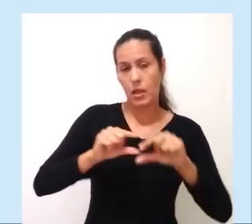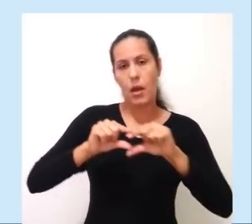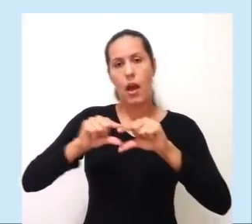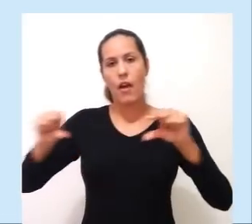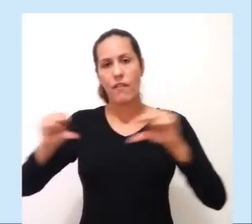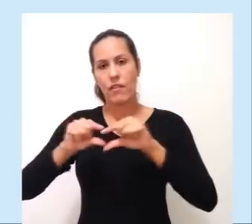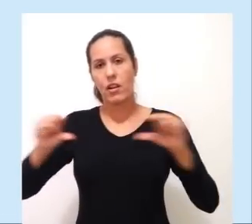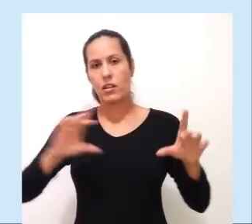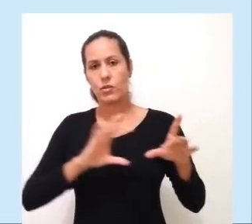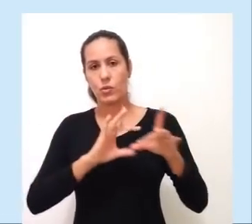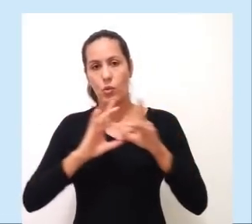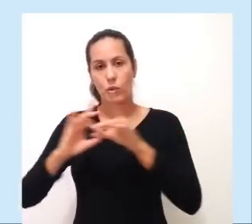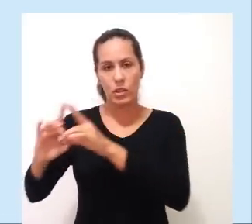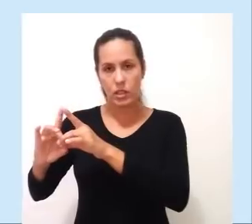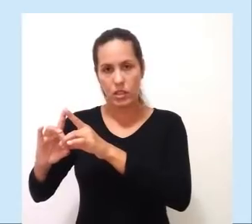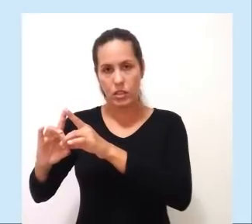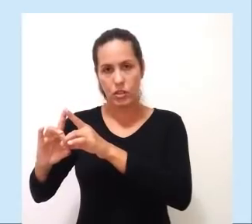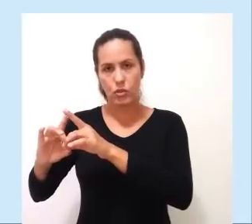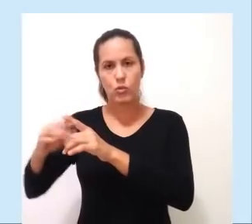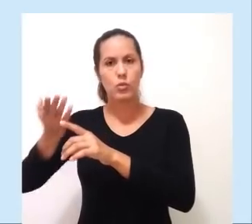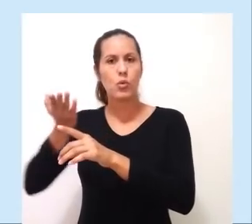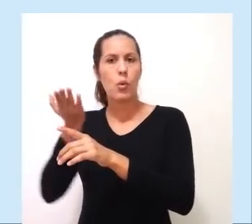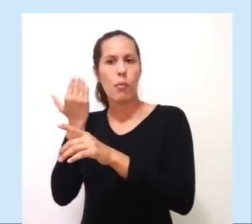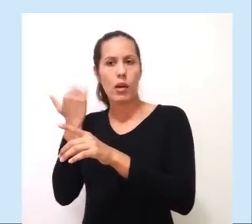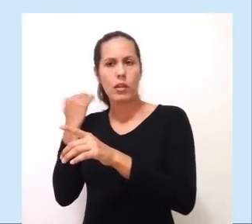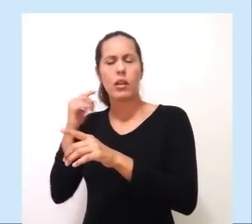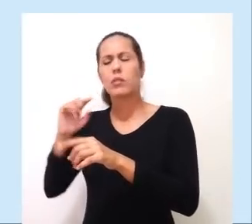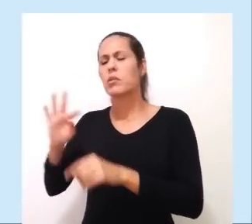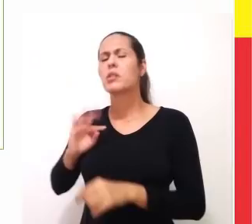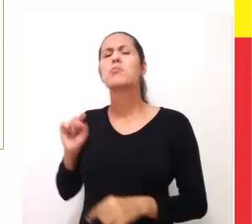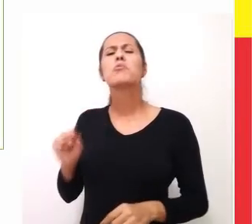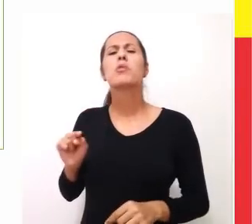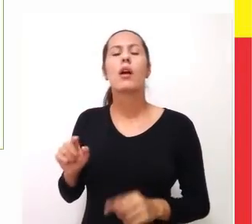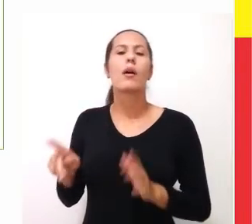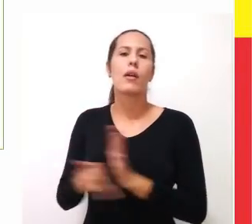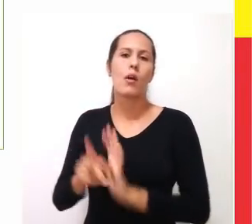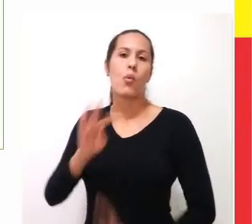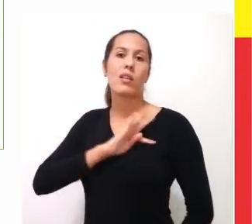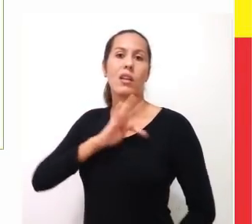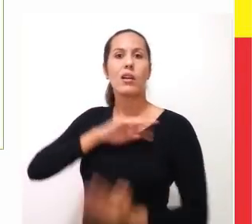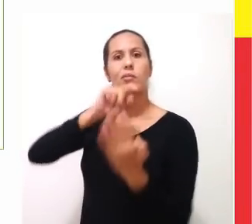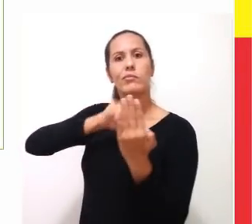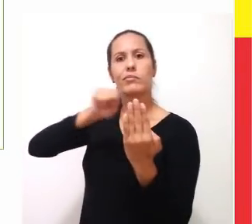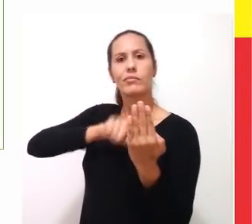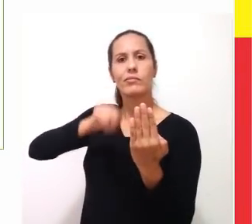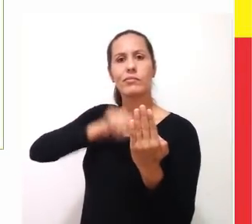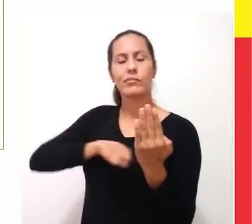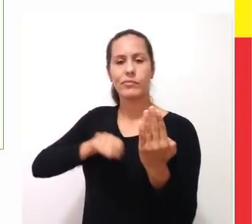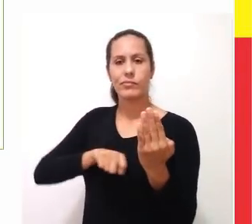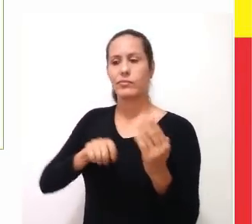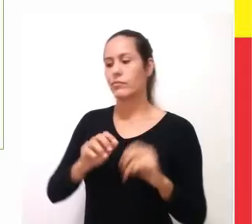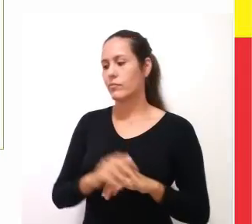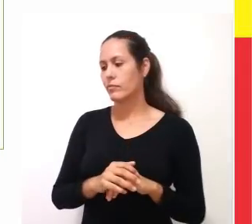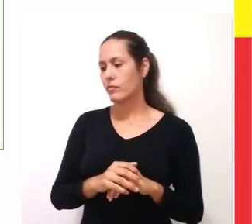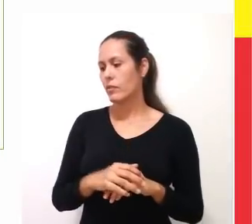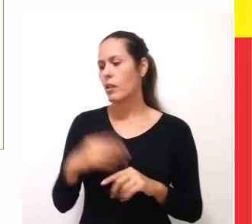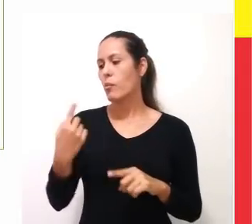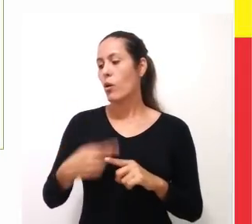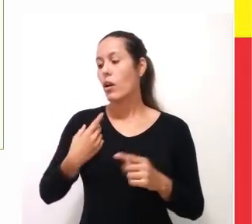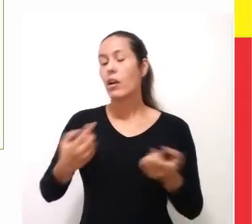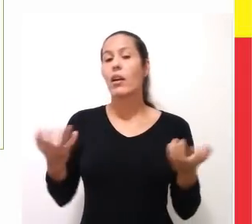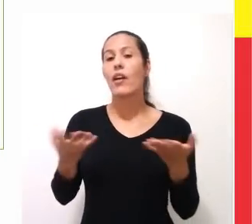mas a frase, o contexto está no passado. Por que isso? Isso é uma técnica, né? Presente histórico pretende dar